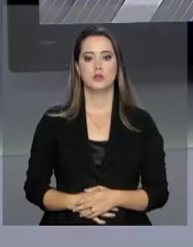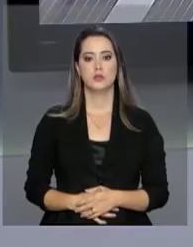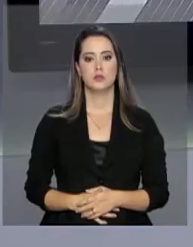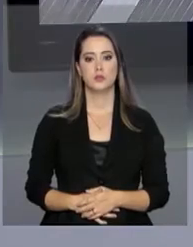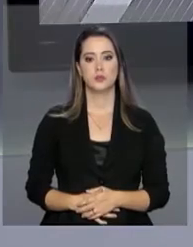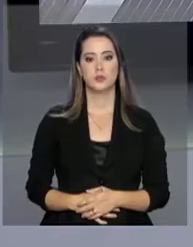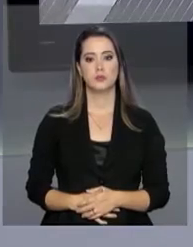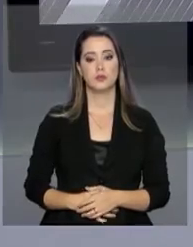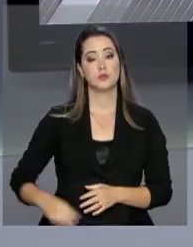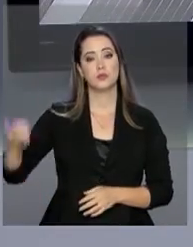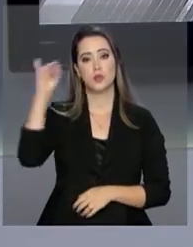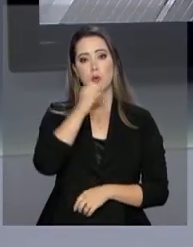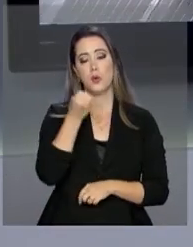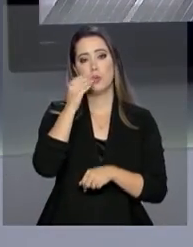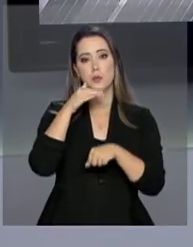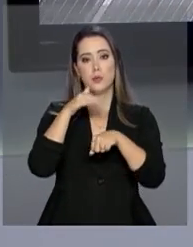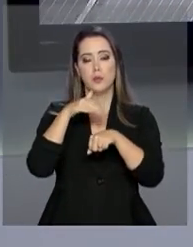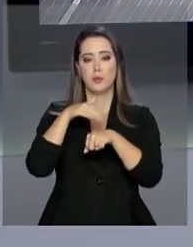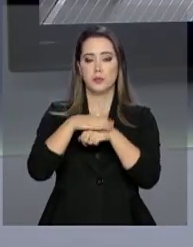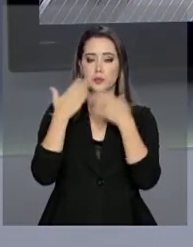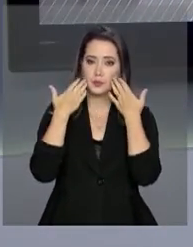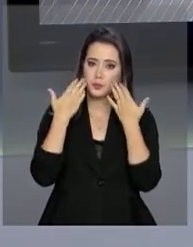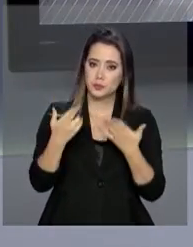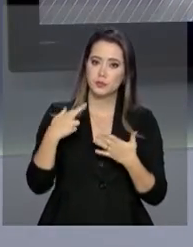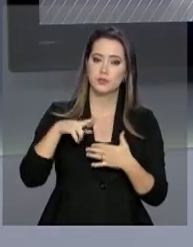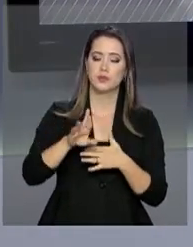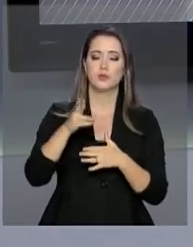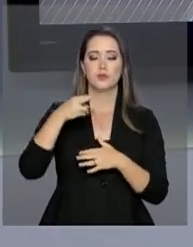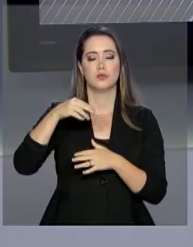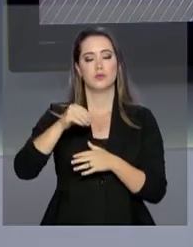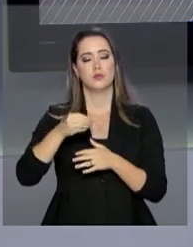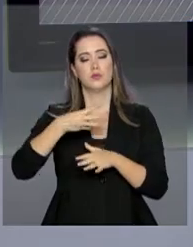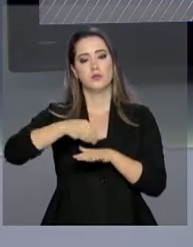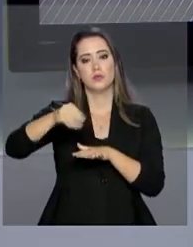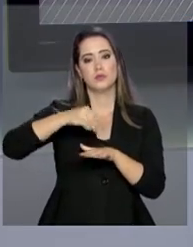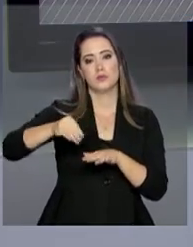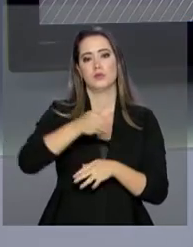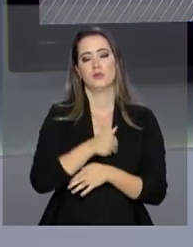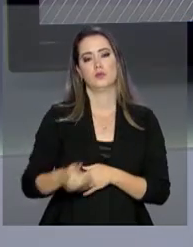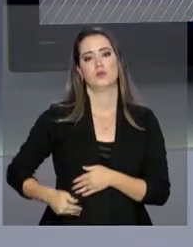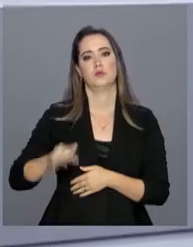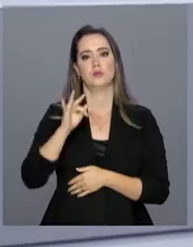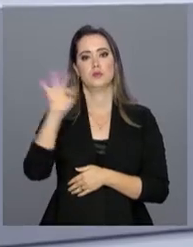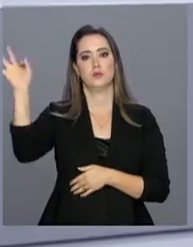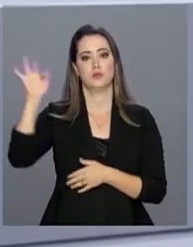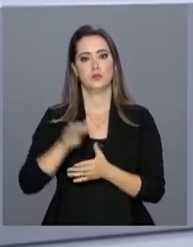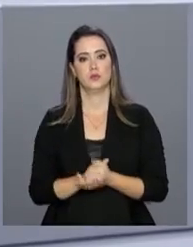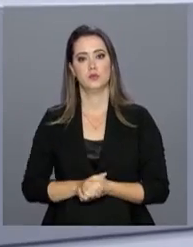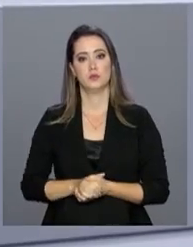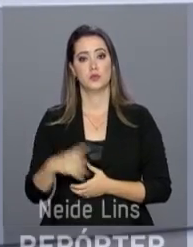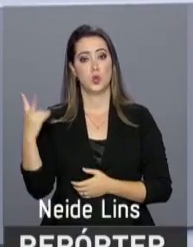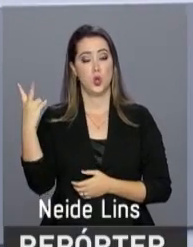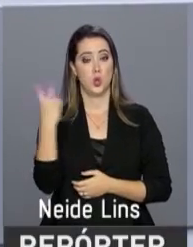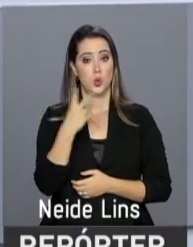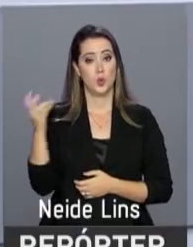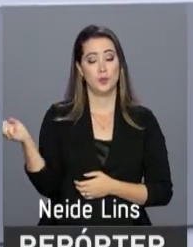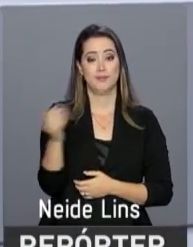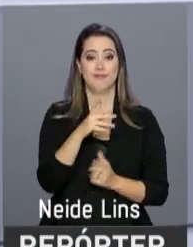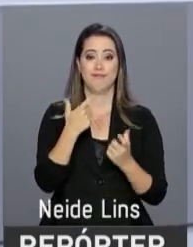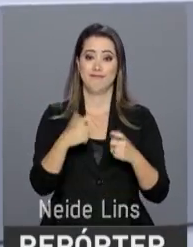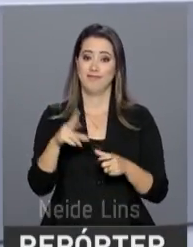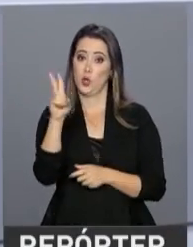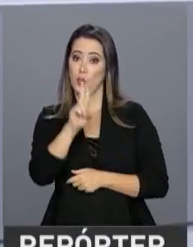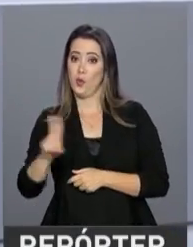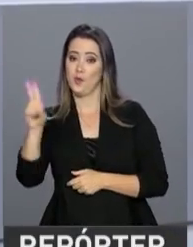olá boa noite começa agora o repórter nbr com as notícias do governo federal duas novas universidades